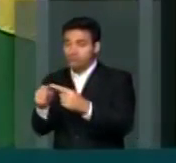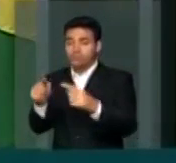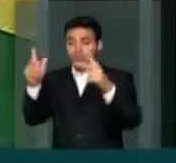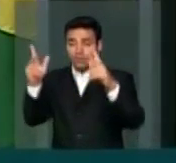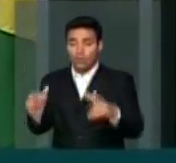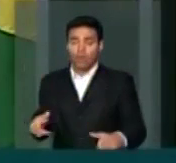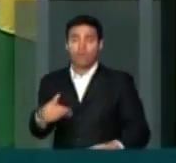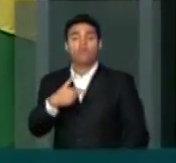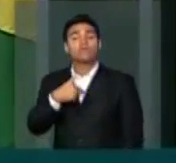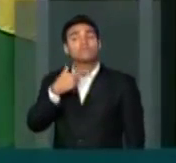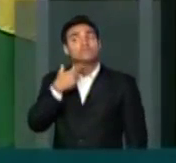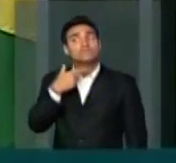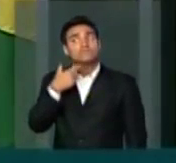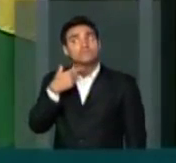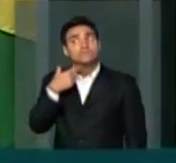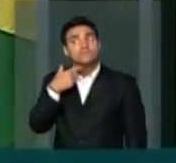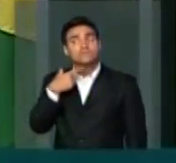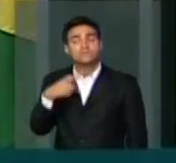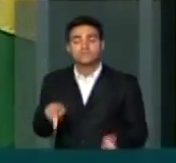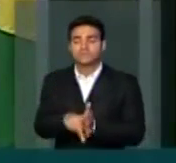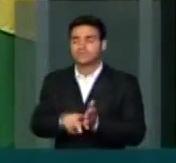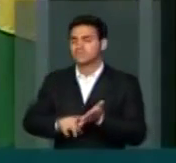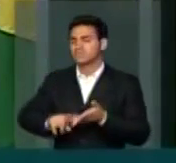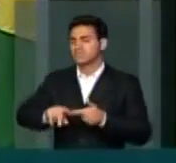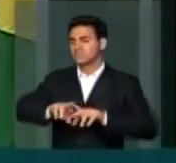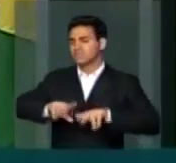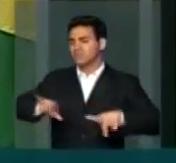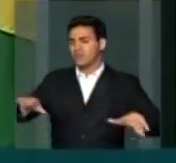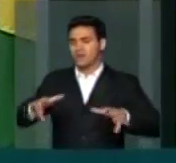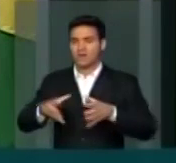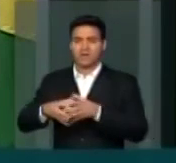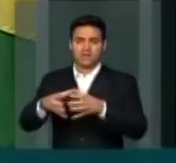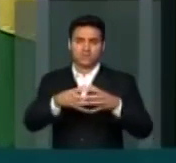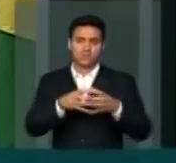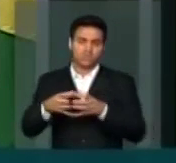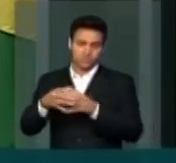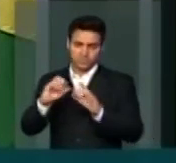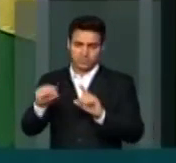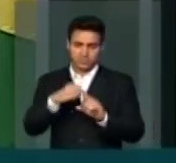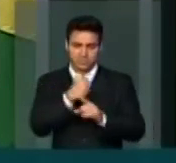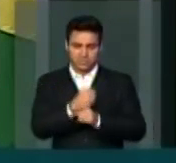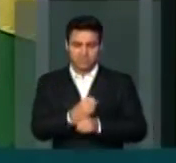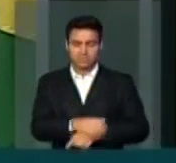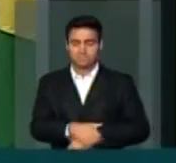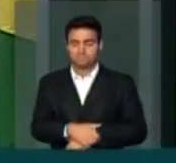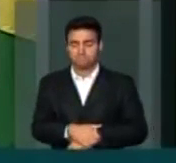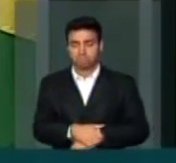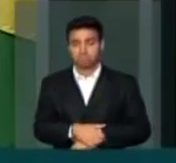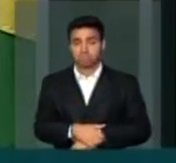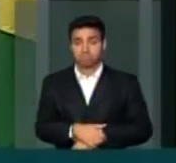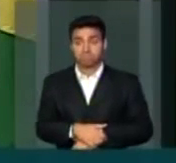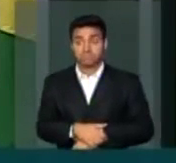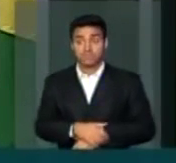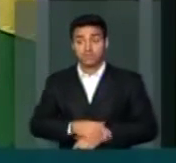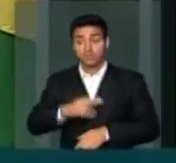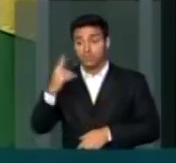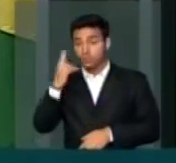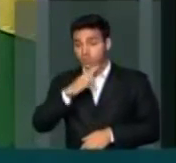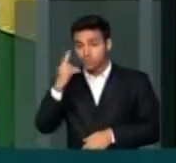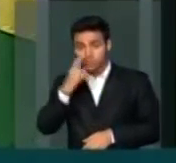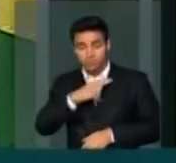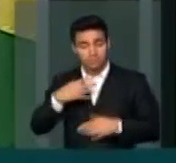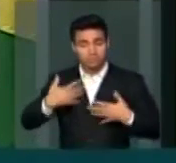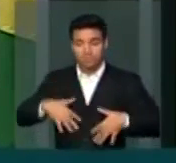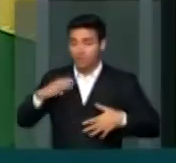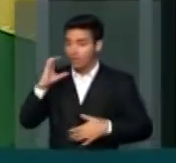e os sentimentos objetivos dos mais diferentes setores da sociedade nacional. É urgente e decisivo